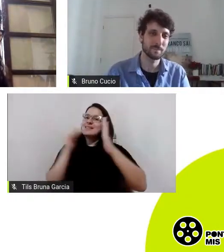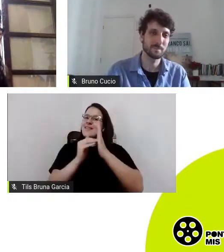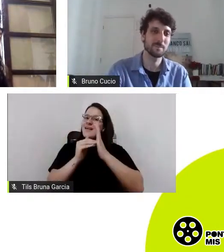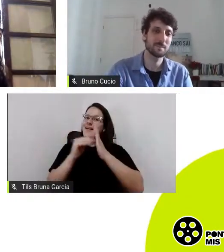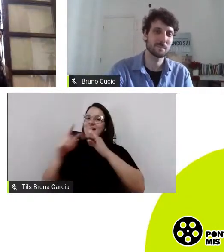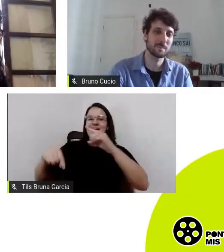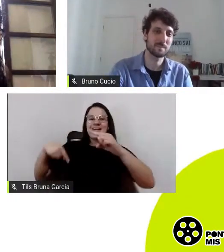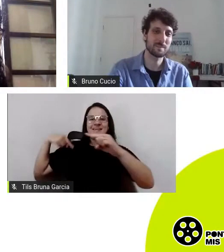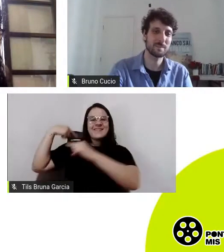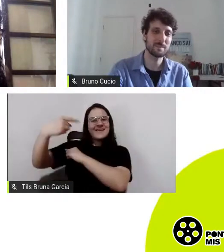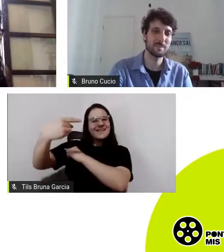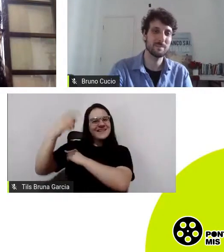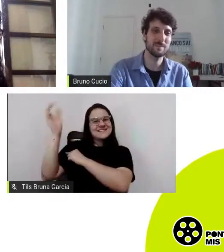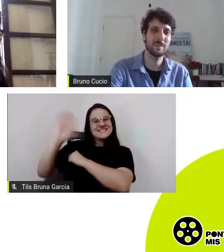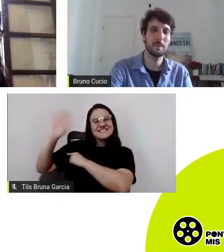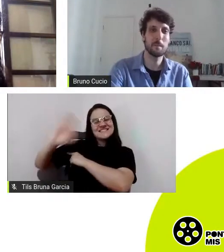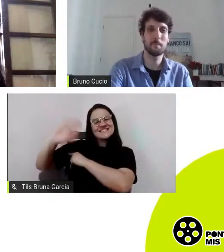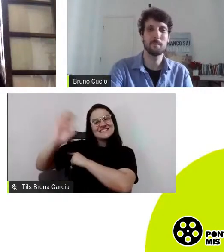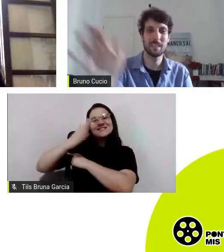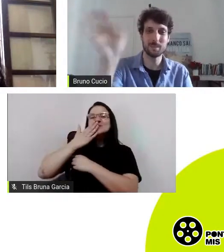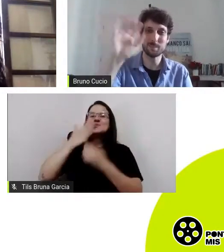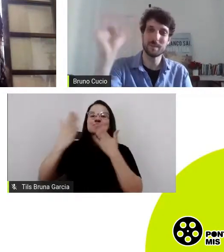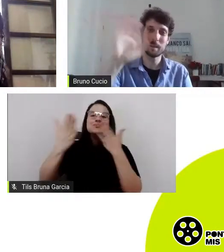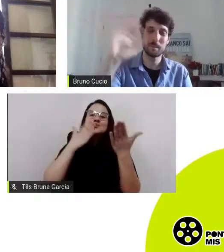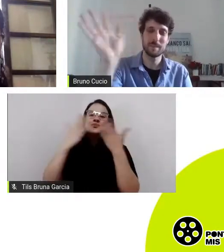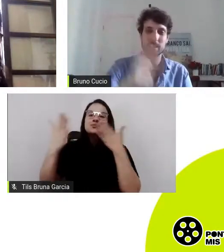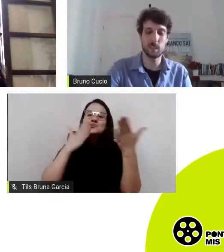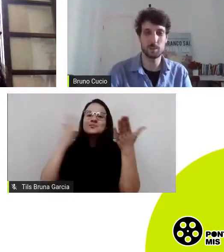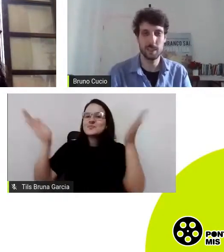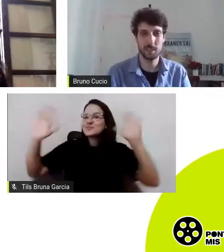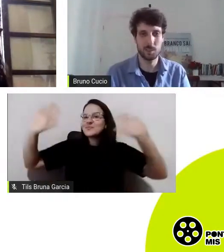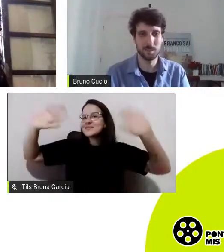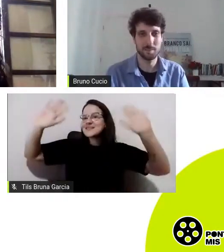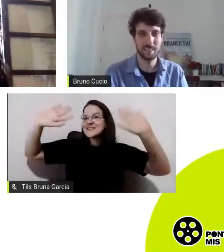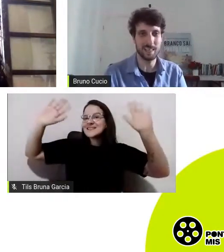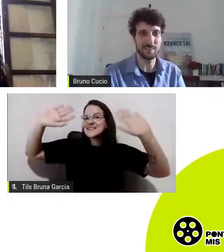ano. Valeu, tá bom, gente. Beijos. Beijo. Valeu, tchau, tchau. Beijão.